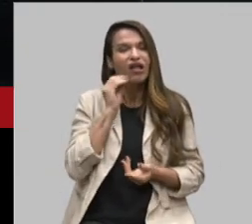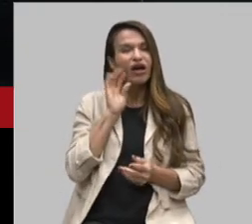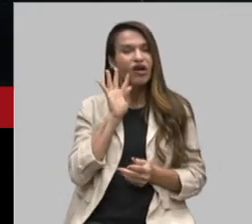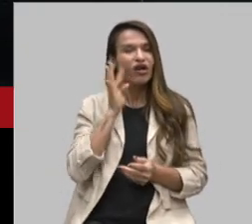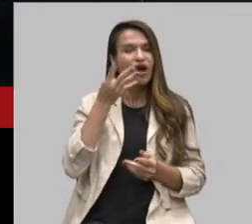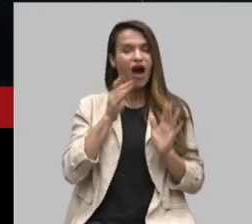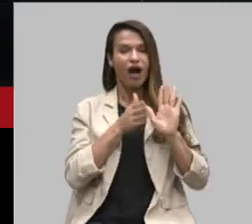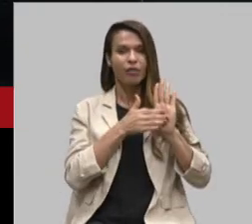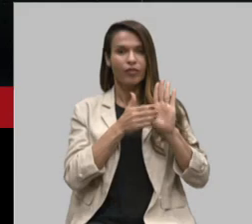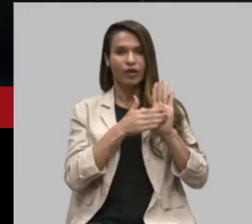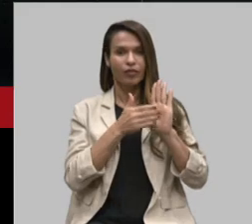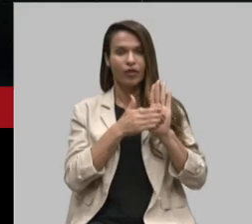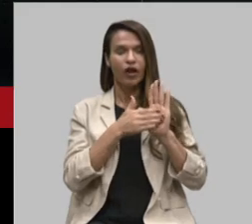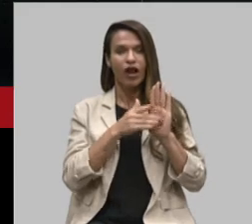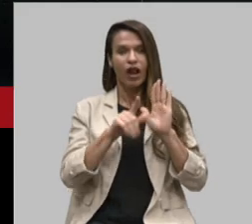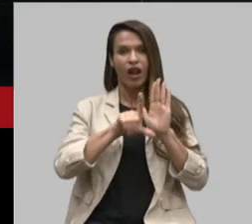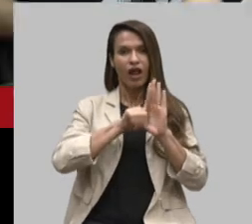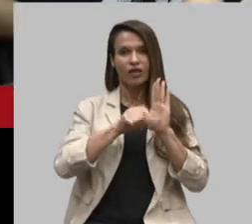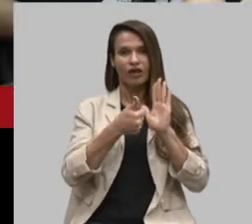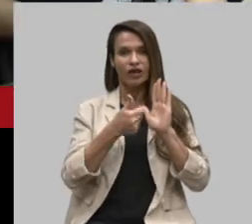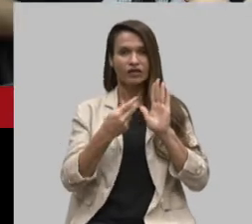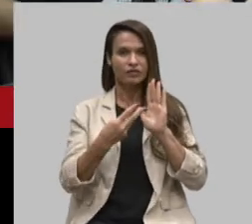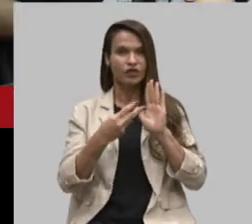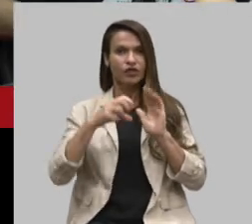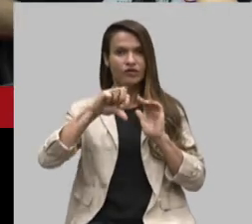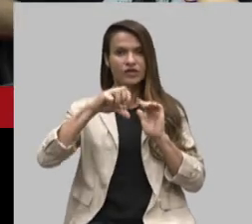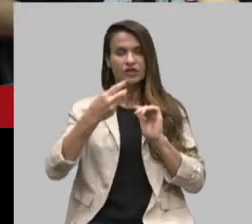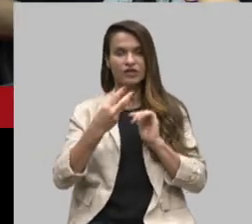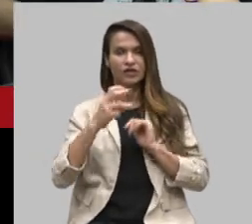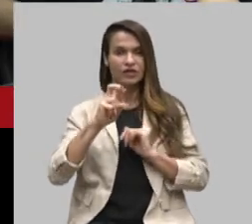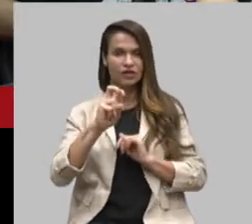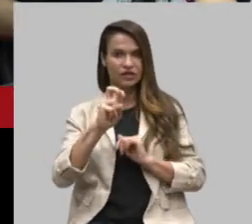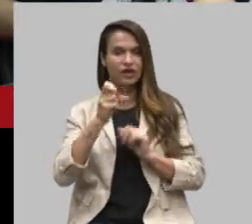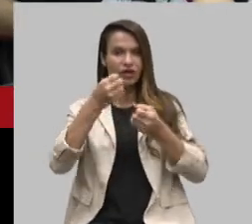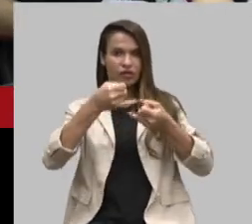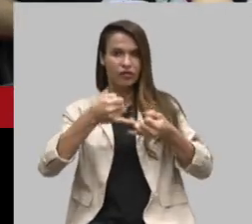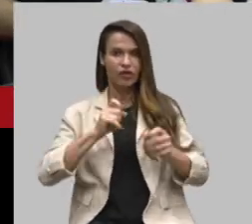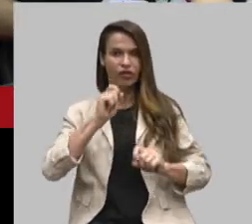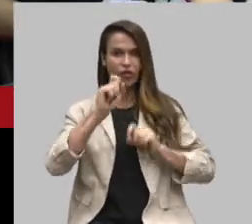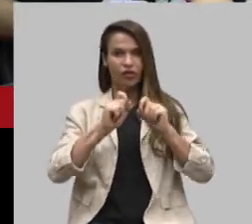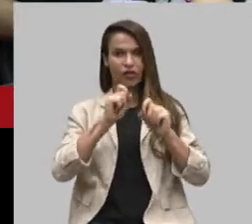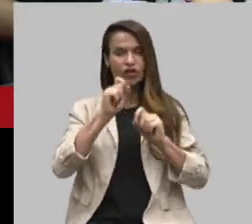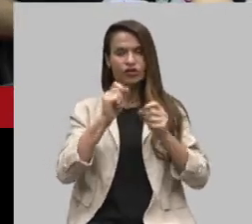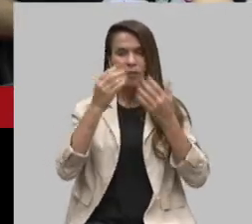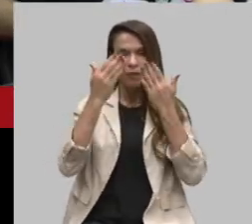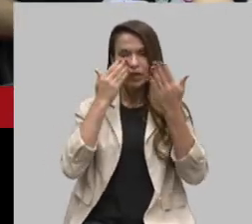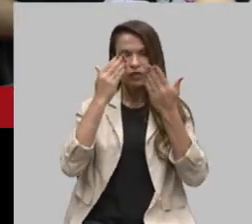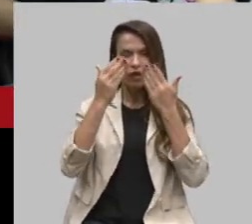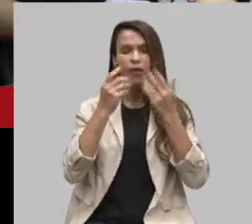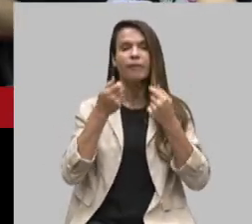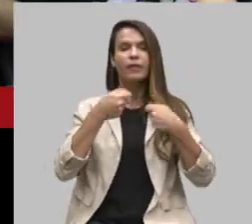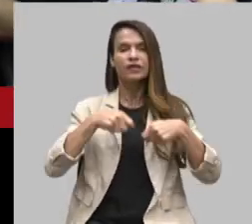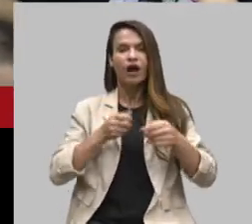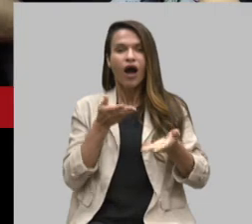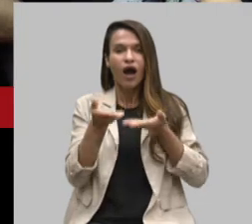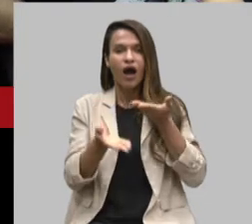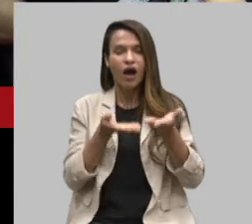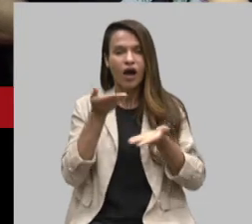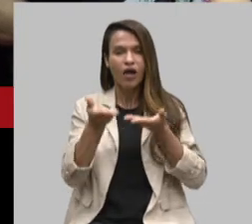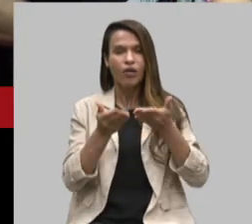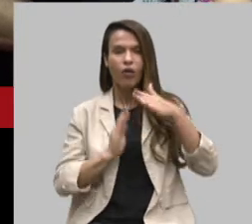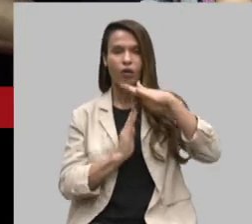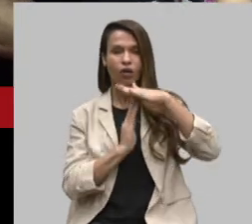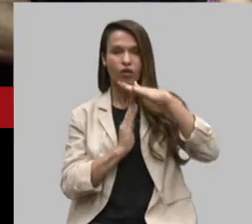a lei 13.935 ela fala que a quantidade mínima de psicológicos tem que ser atendida por uma quantidade mínima de